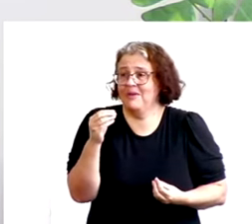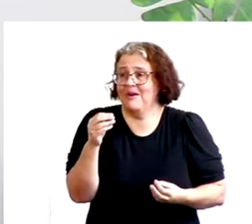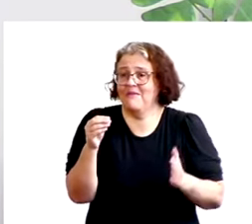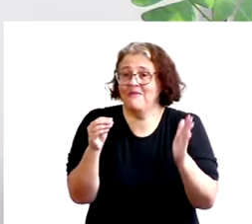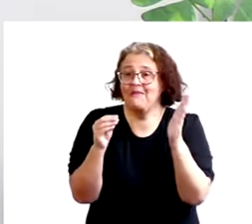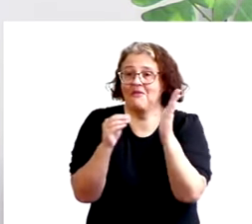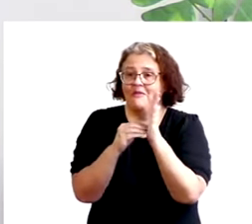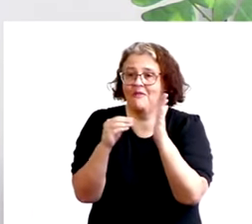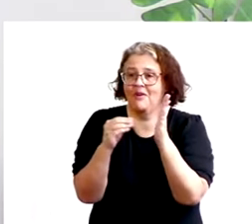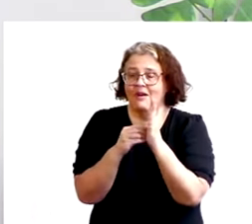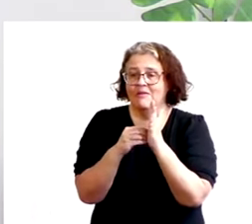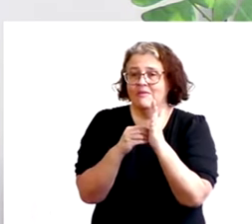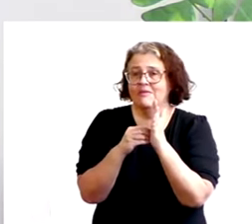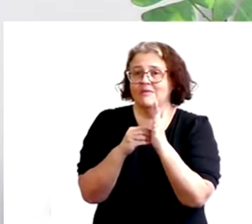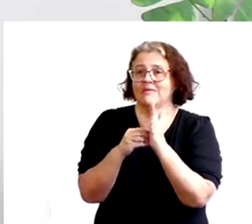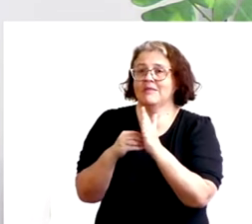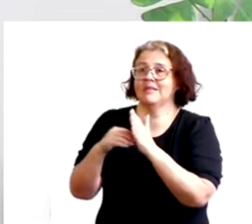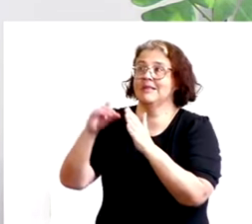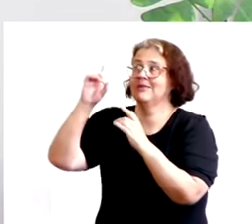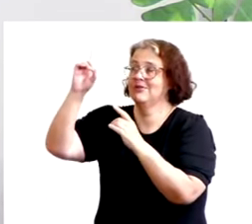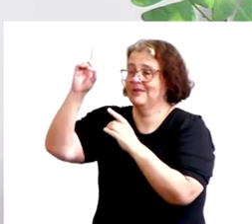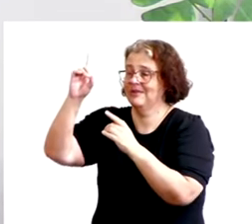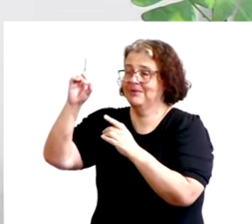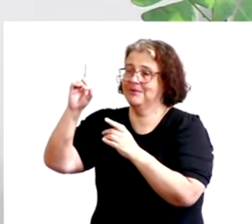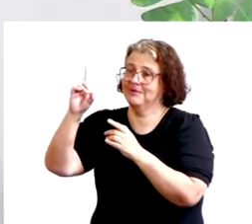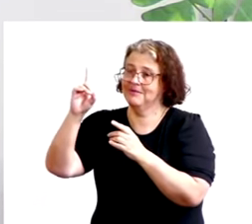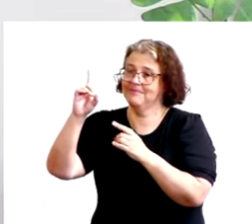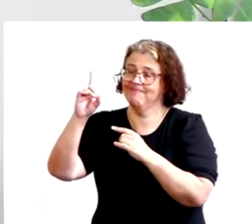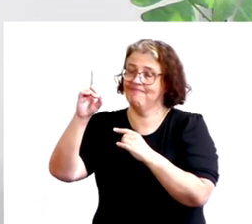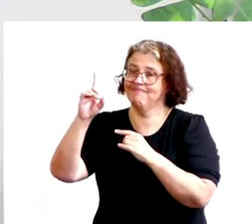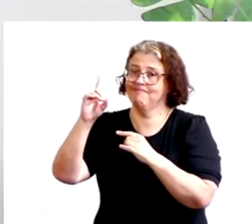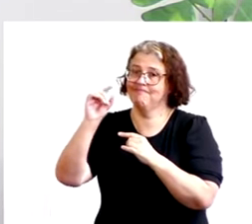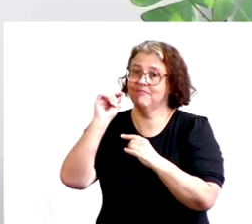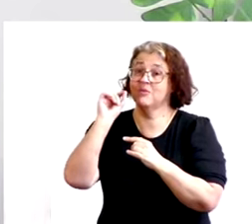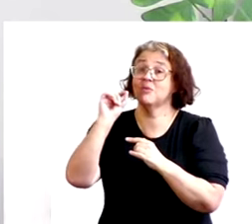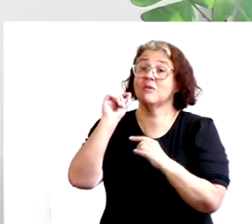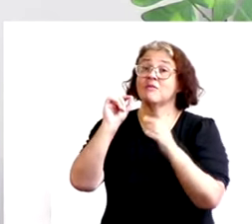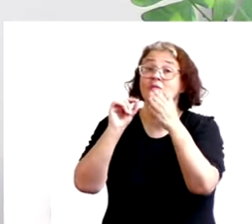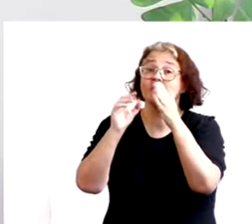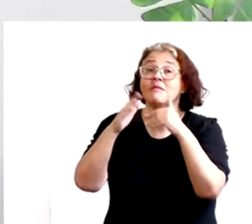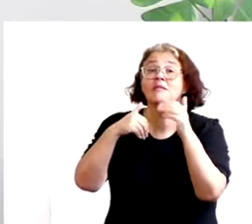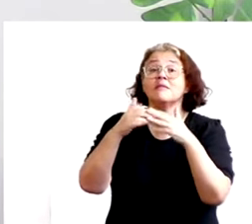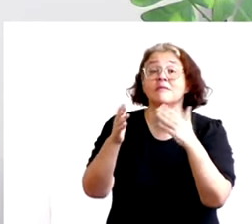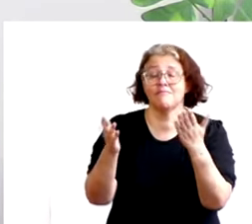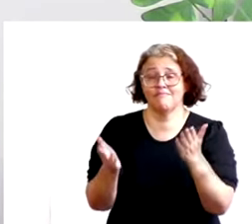da presença de Deus O que você faz